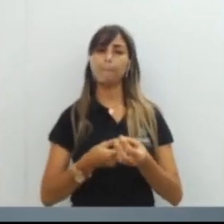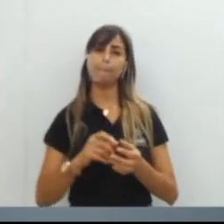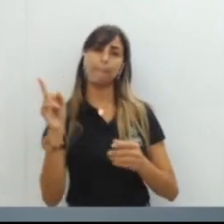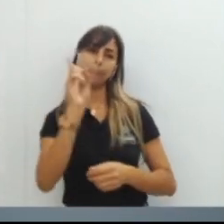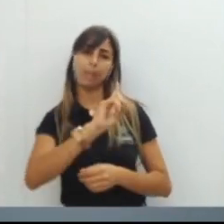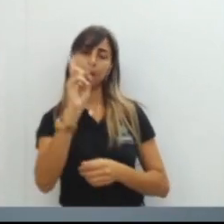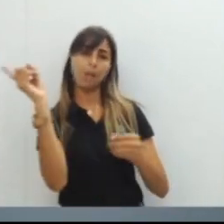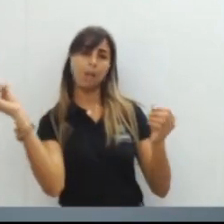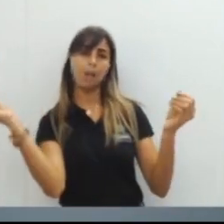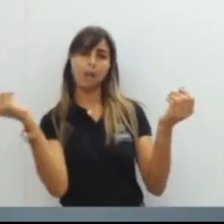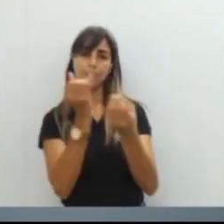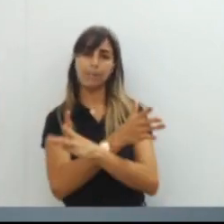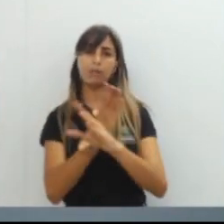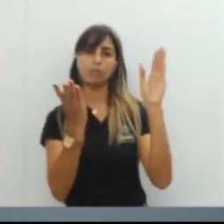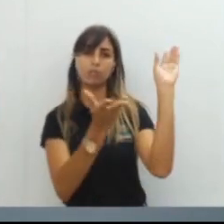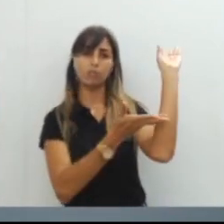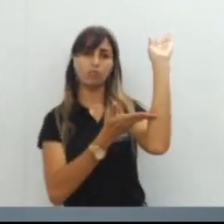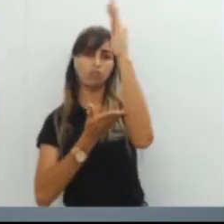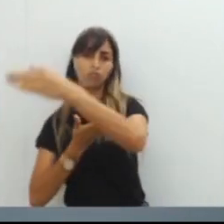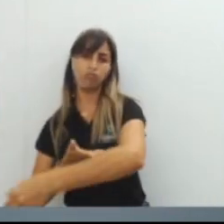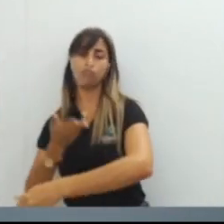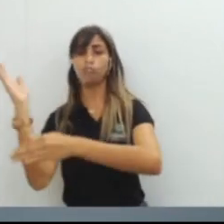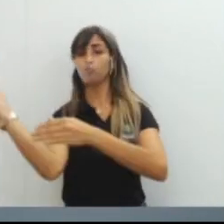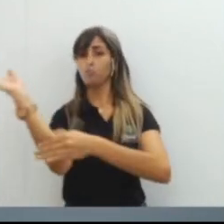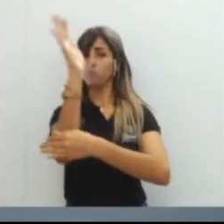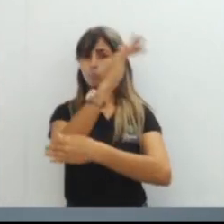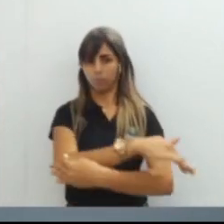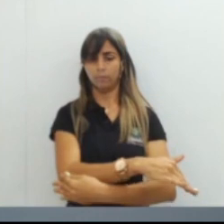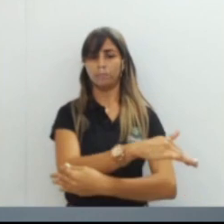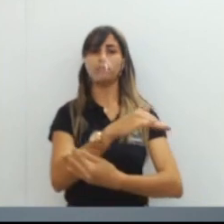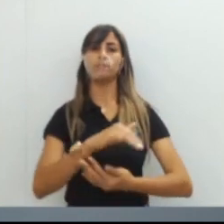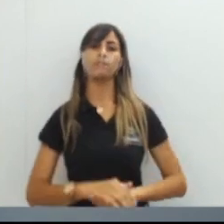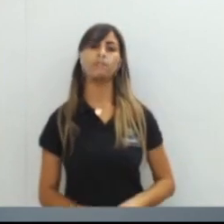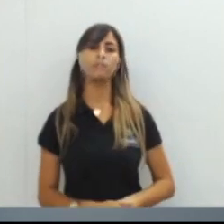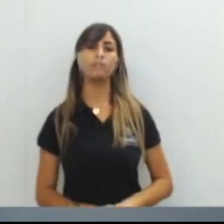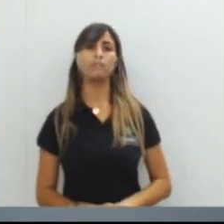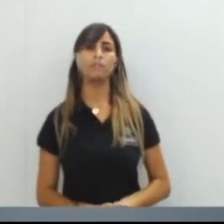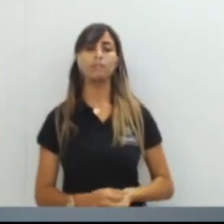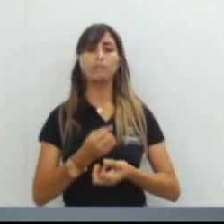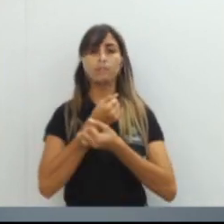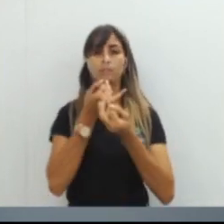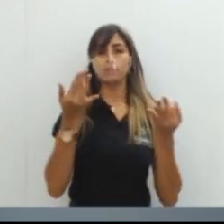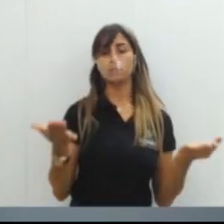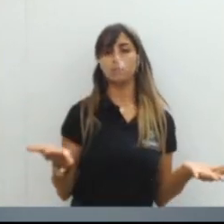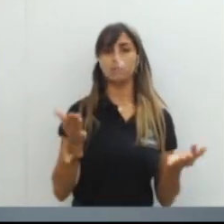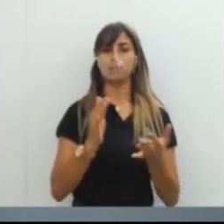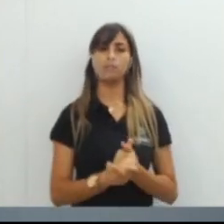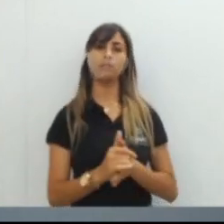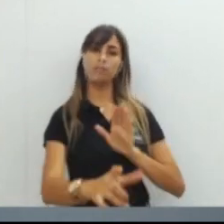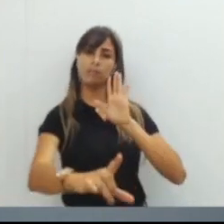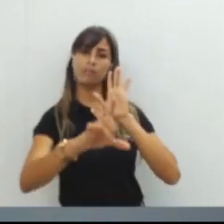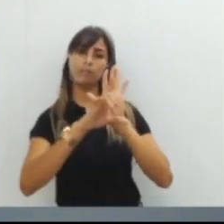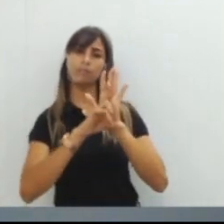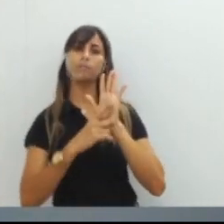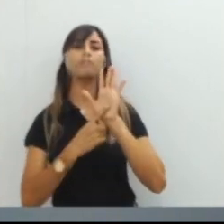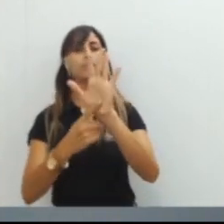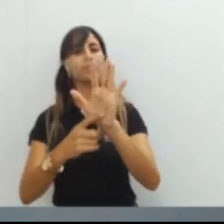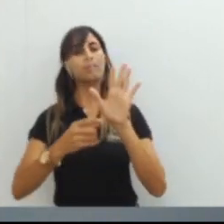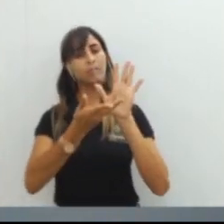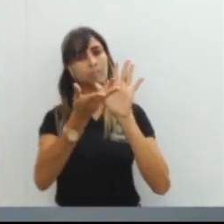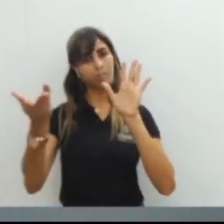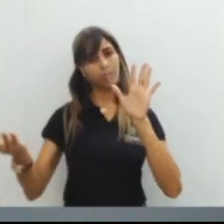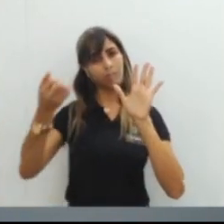gerações futuras. A gente vai ver mais um pouco disso lá na frente, né? Então, olha, essa mesma lei que eu coloquei para vocês, ela traz